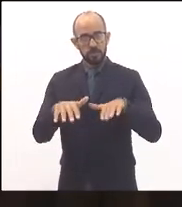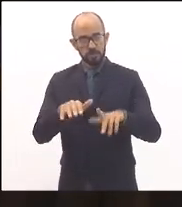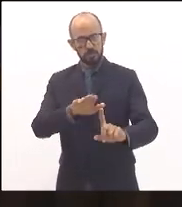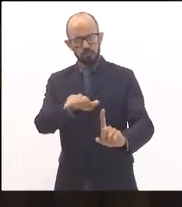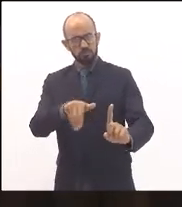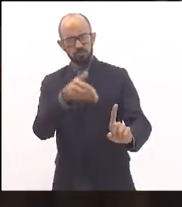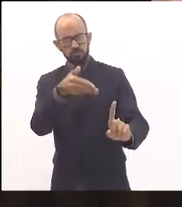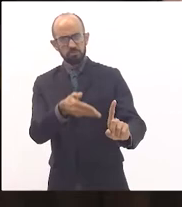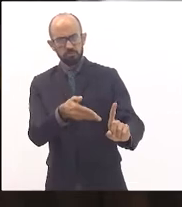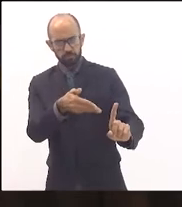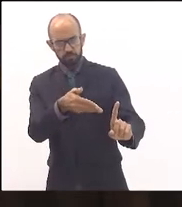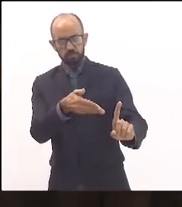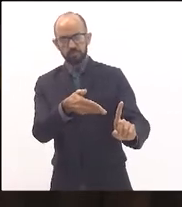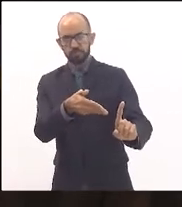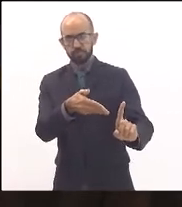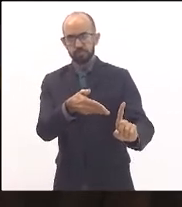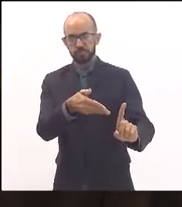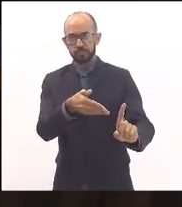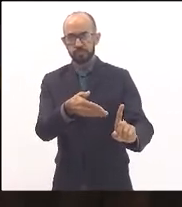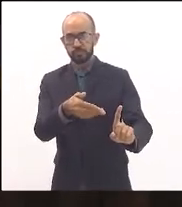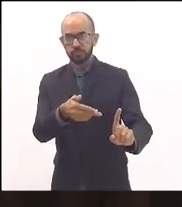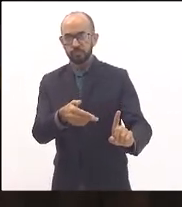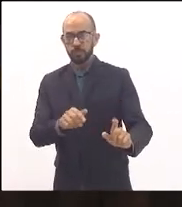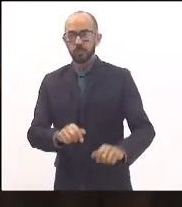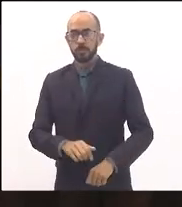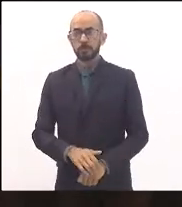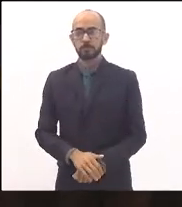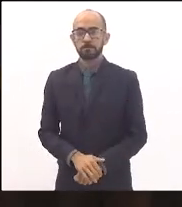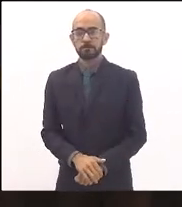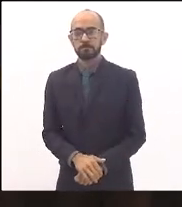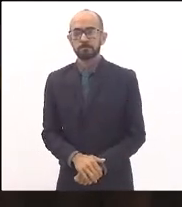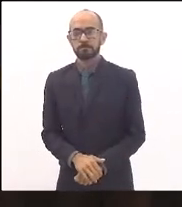sessão solene e aqui